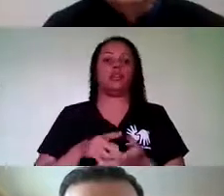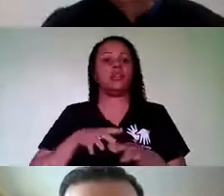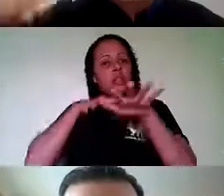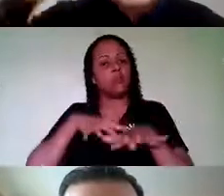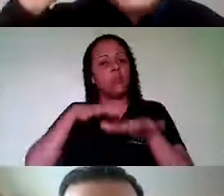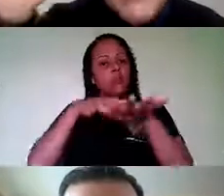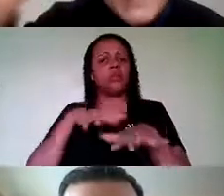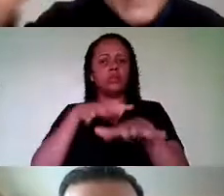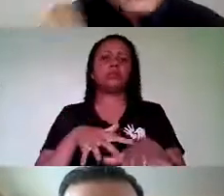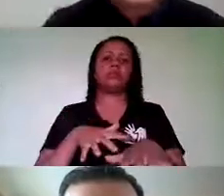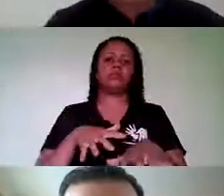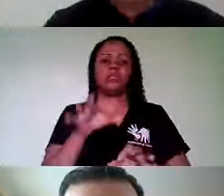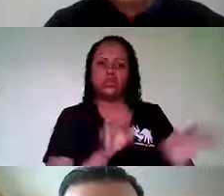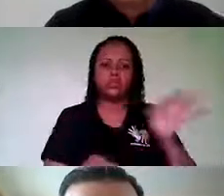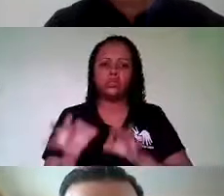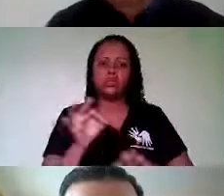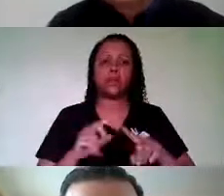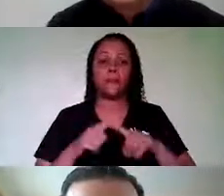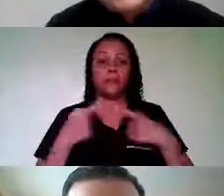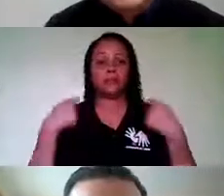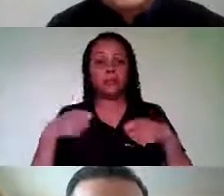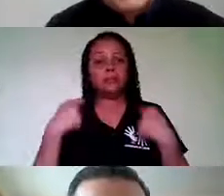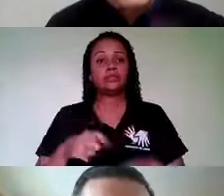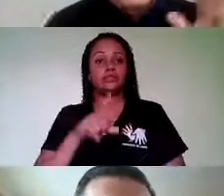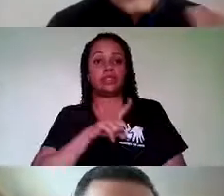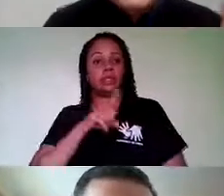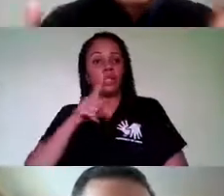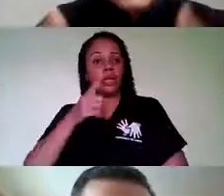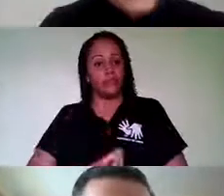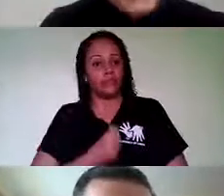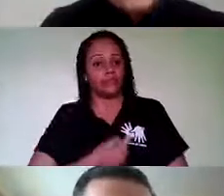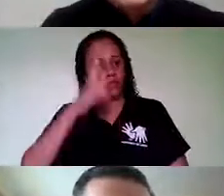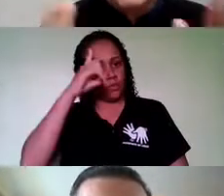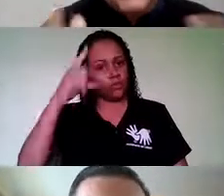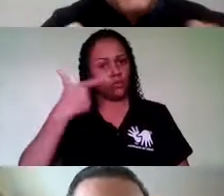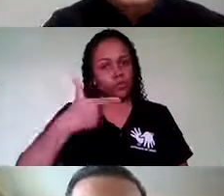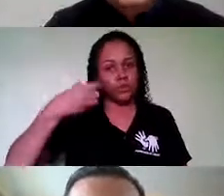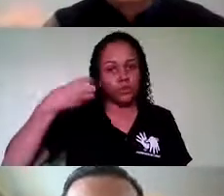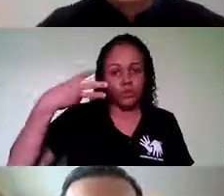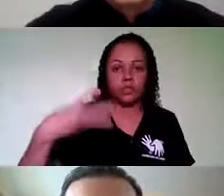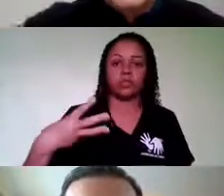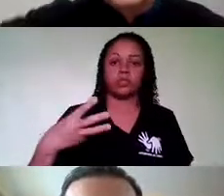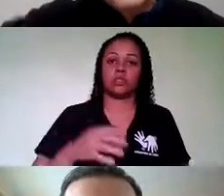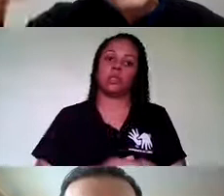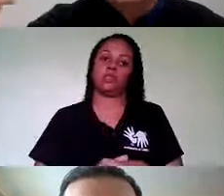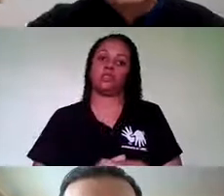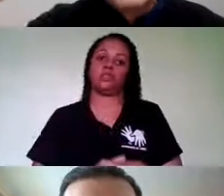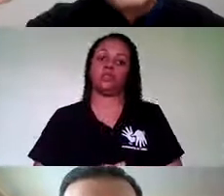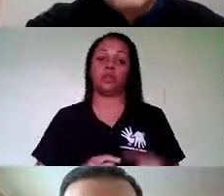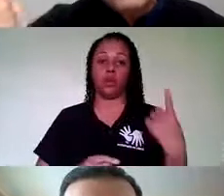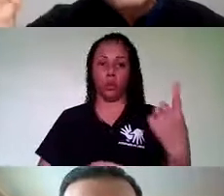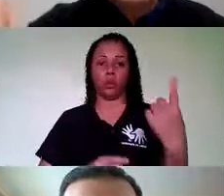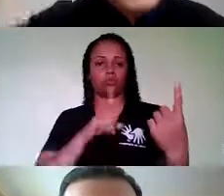suas estruturas, mas estar lá no dia 23. Tá? Um que já estava aqui é o Patá. Eu espero que